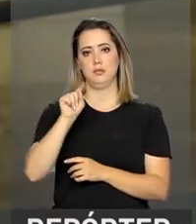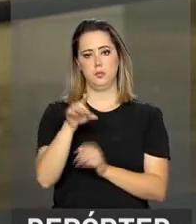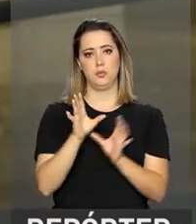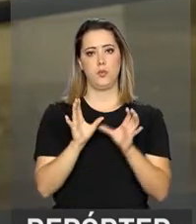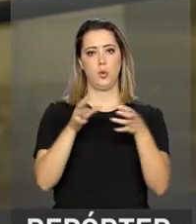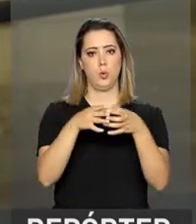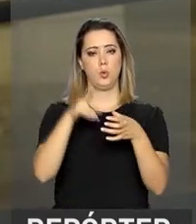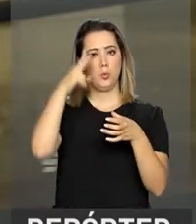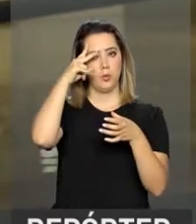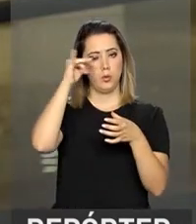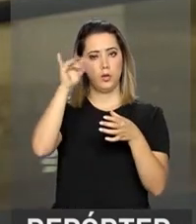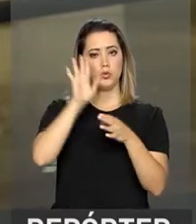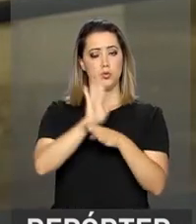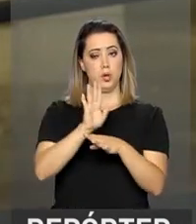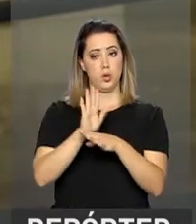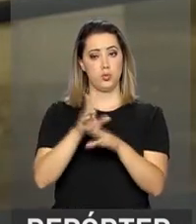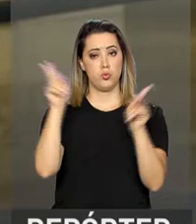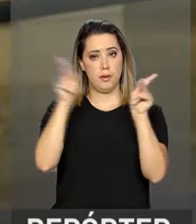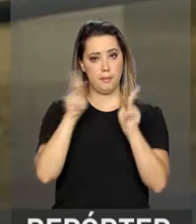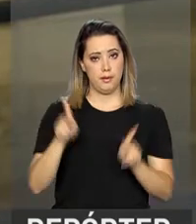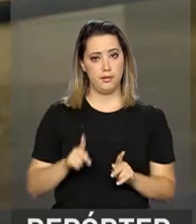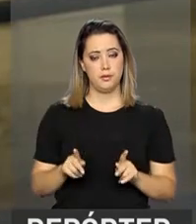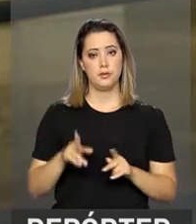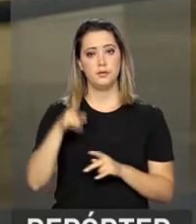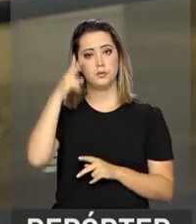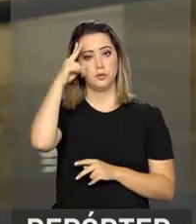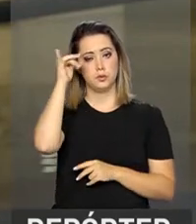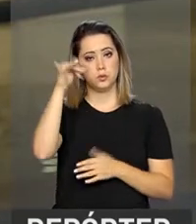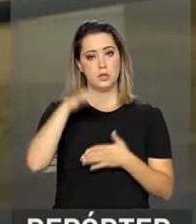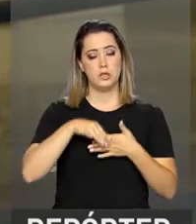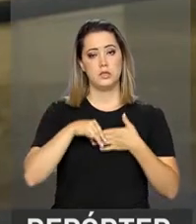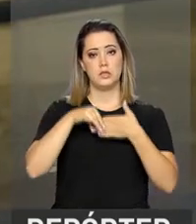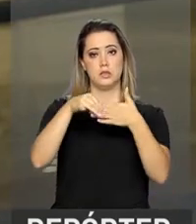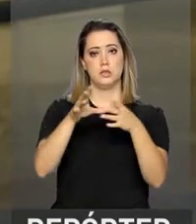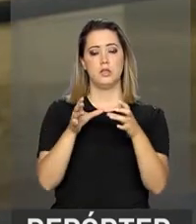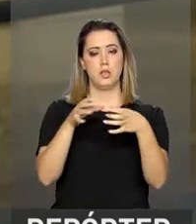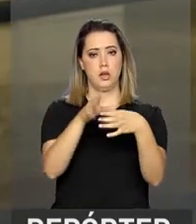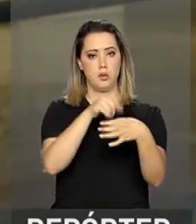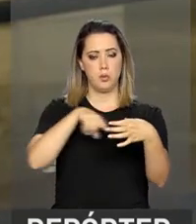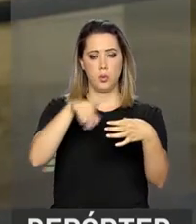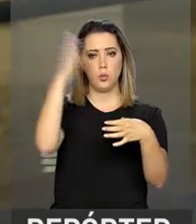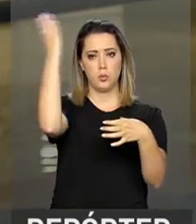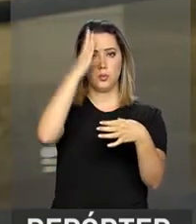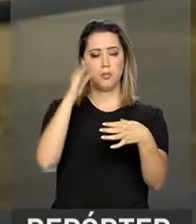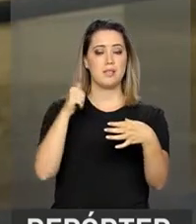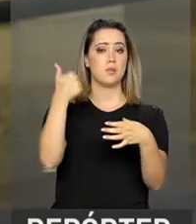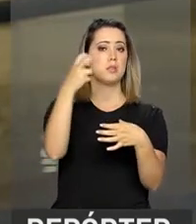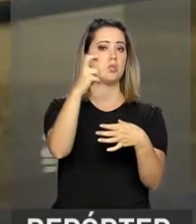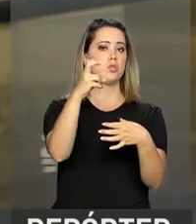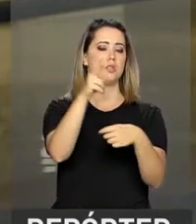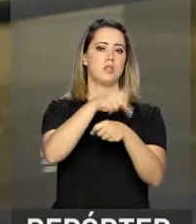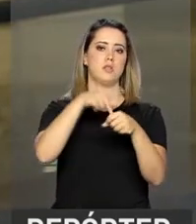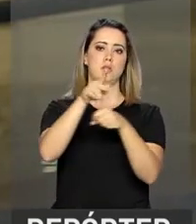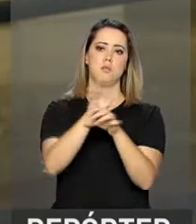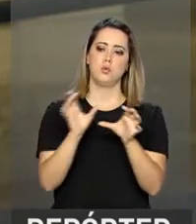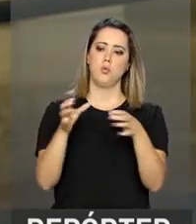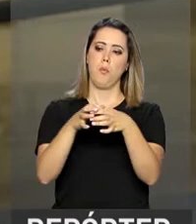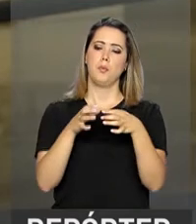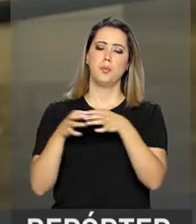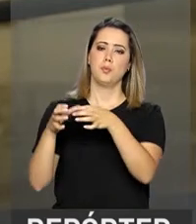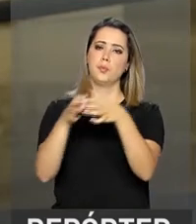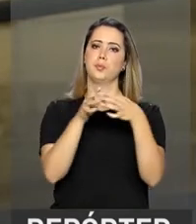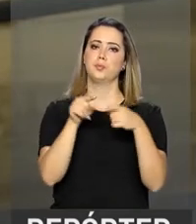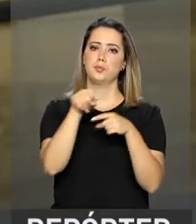foi criada em 2004, liderada pelas tropas brasileiras, que liderou mais de 15 países com contingentes